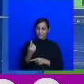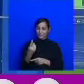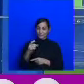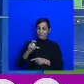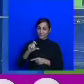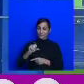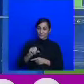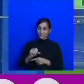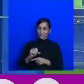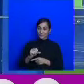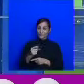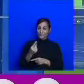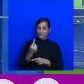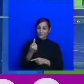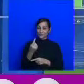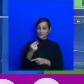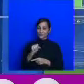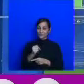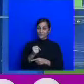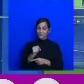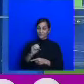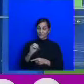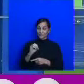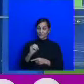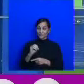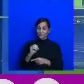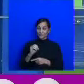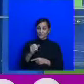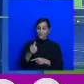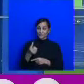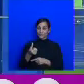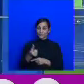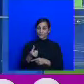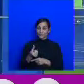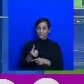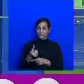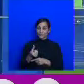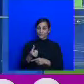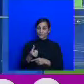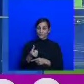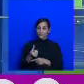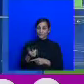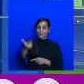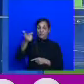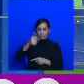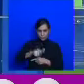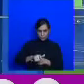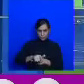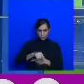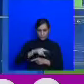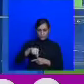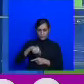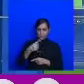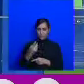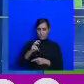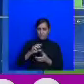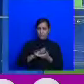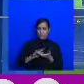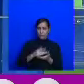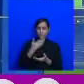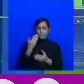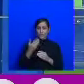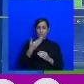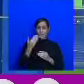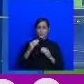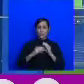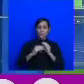22, 19, 18 e 06. Vou repetir as 15 dezenas da Loto Fácil,